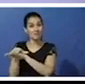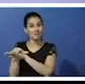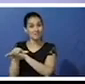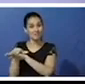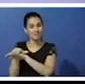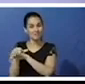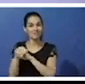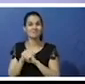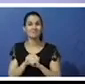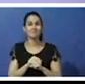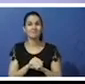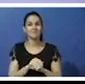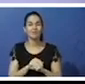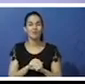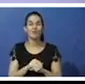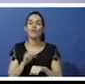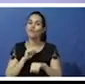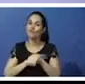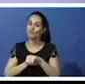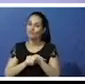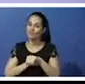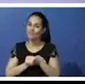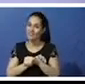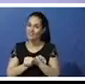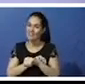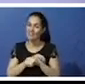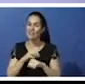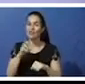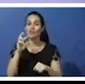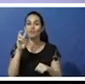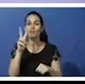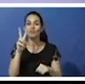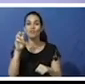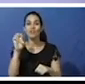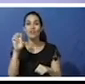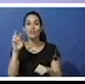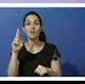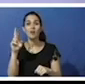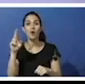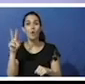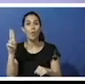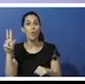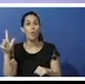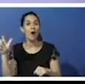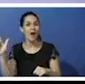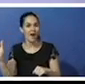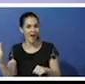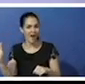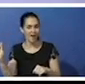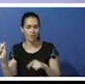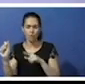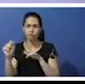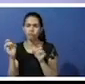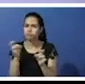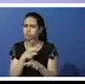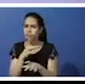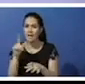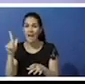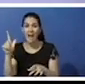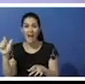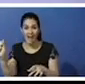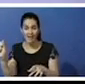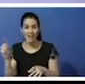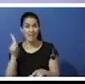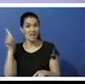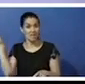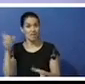tartaruga. Tartaruga rima com verruga, tá? Então aqui é um poeminha que vai